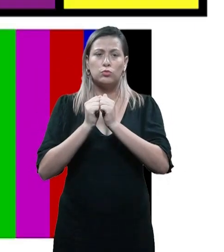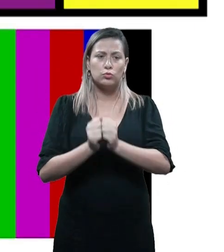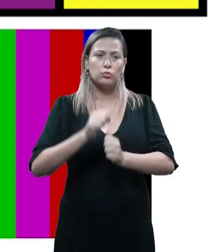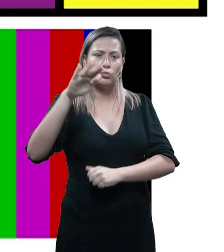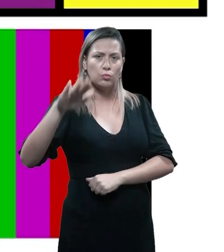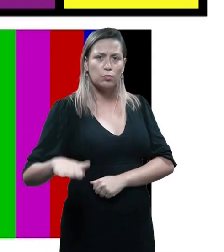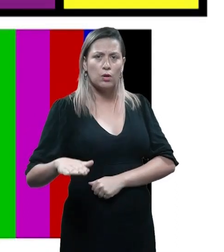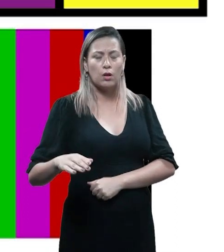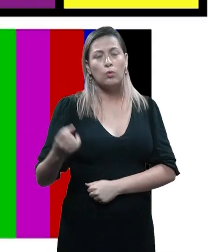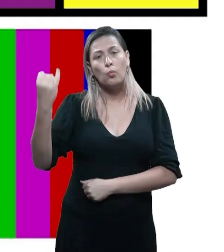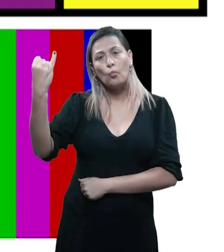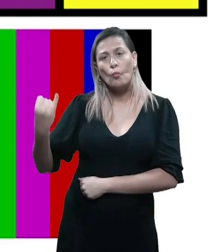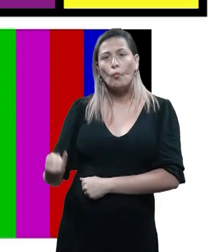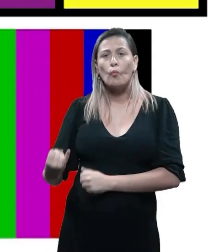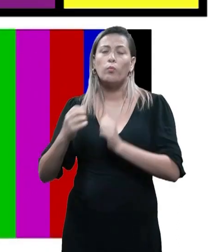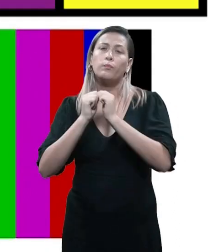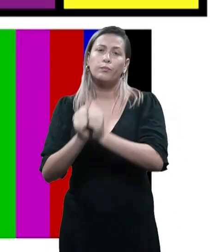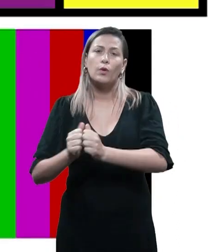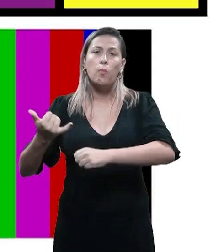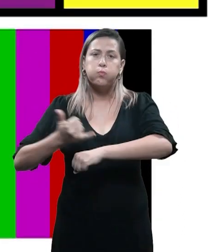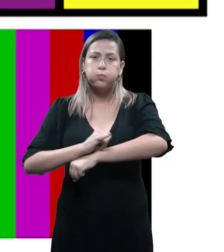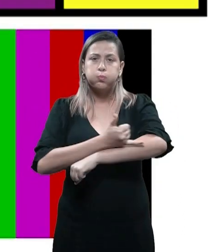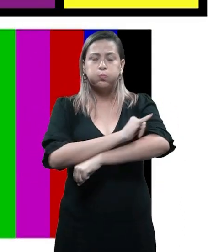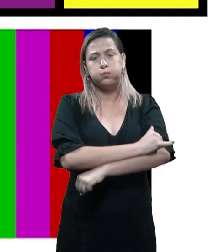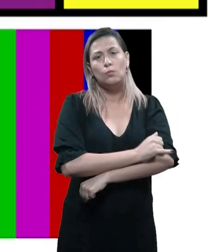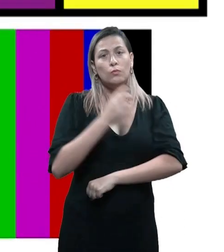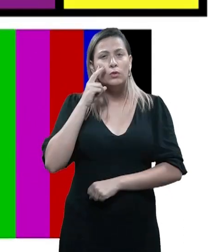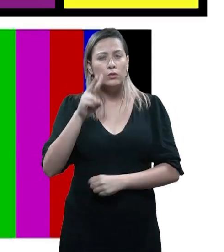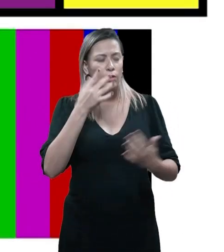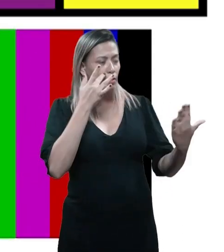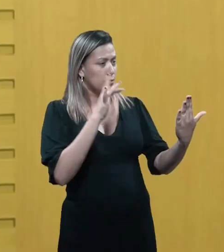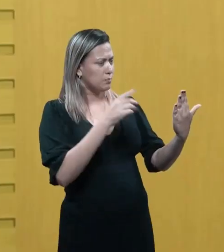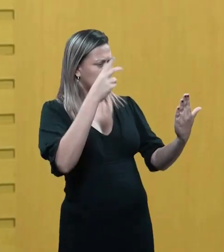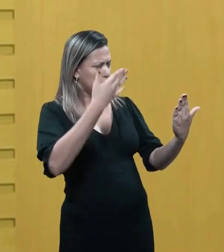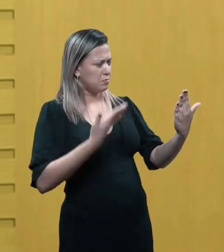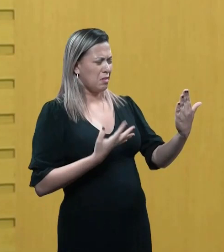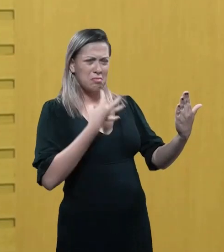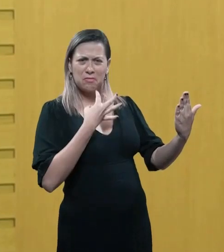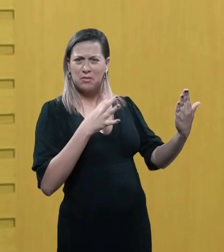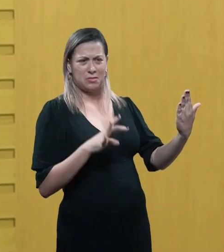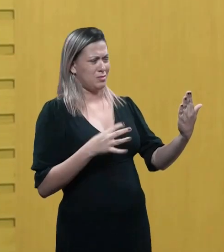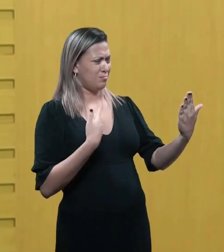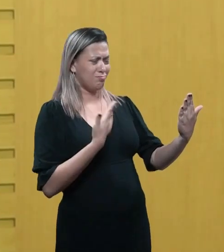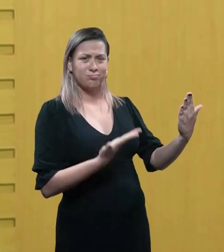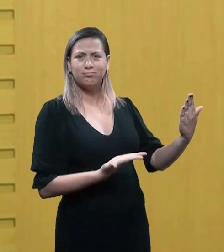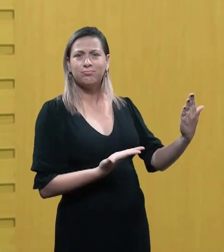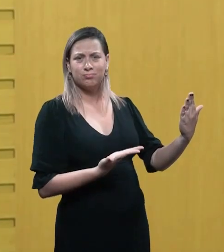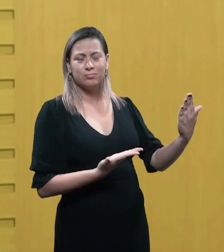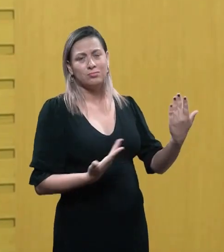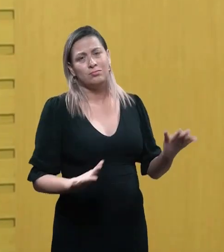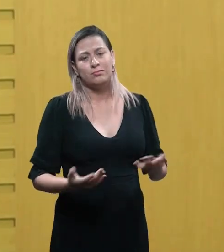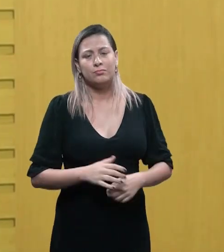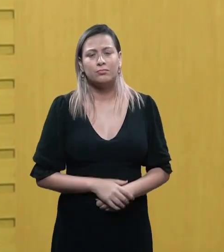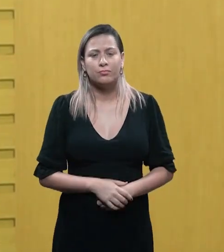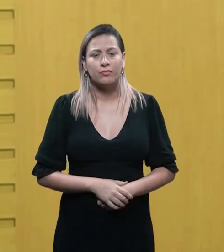o magro junto do gordo. Você se olhar no espelho, você não vai conhecer de fato quem você é, mas